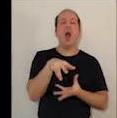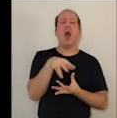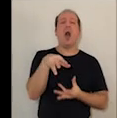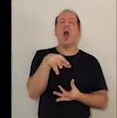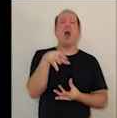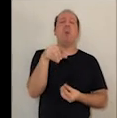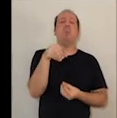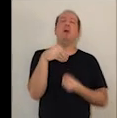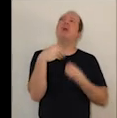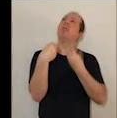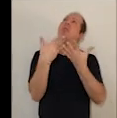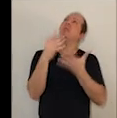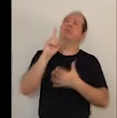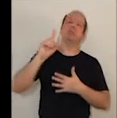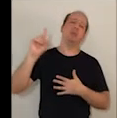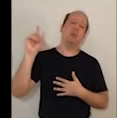Deus.